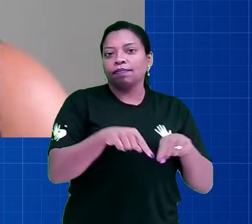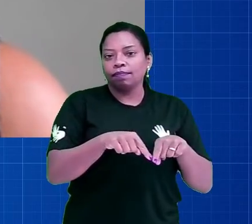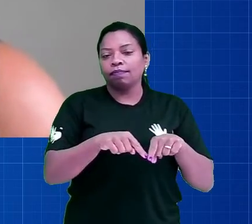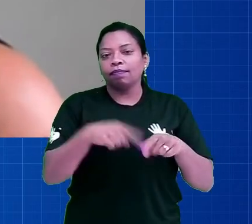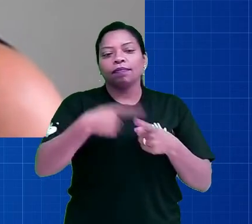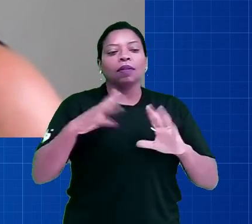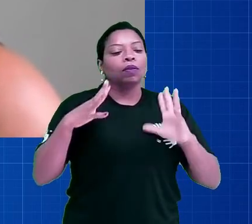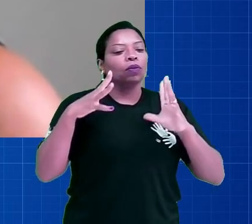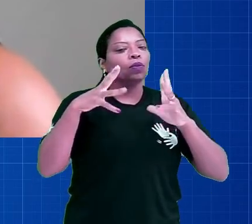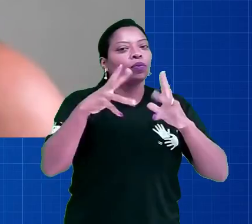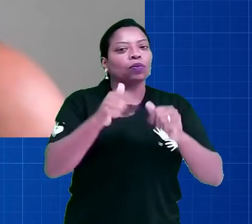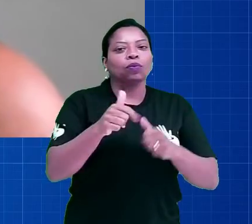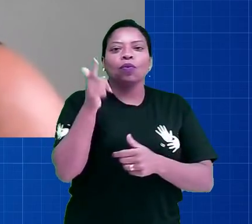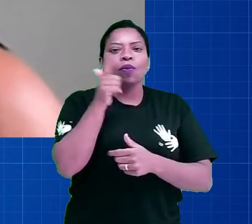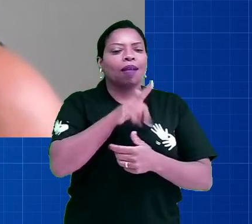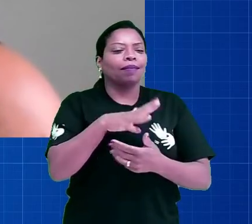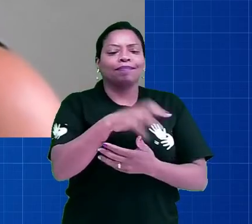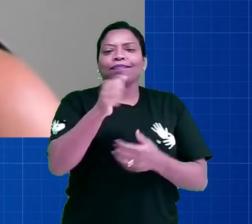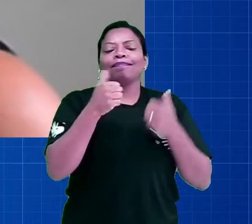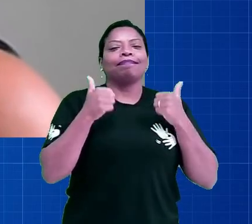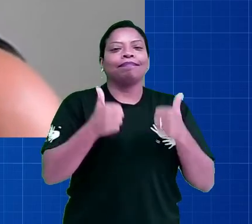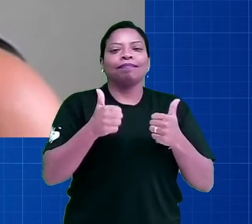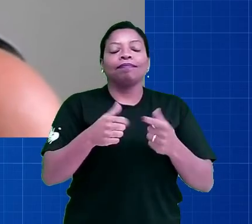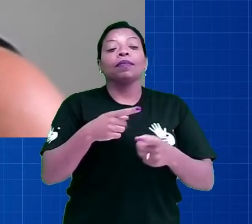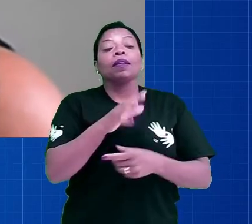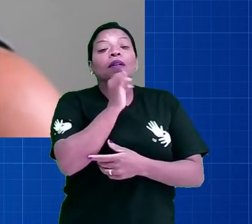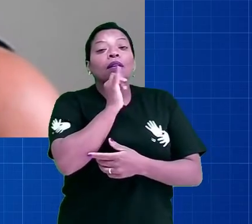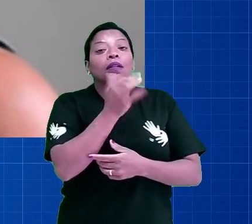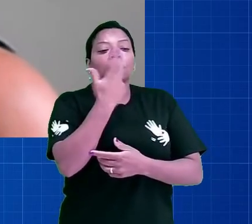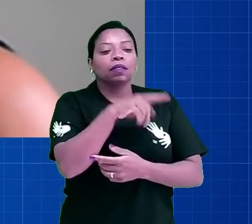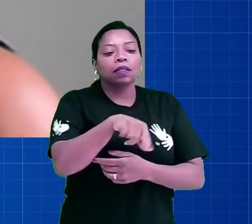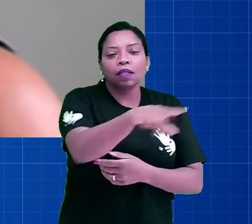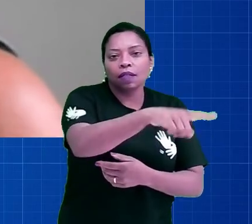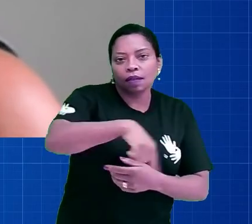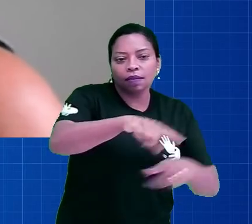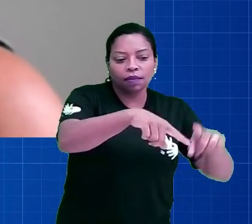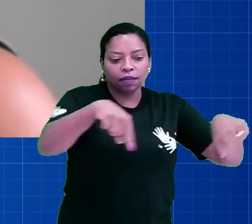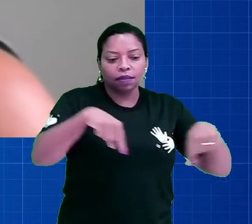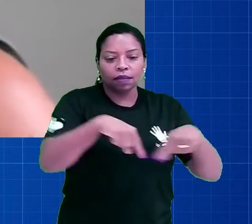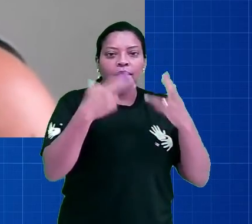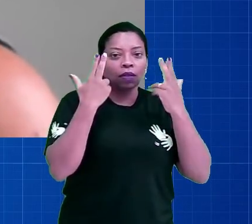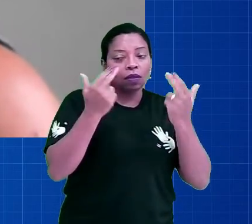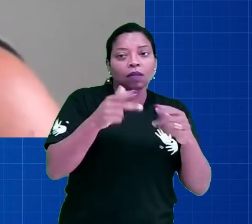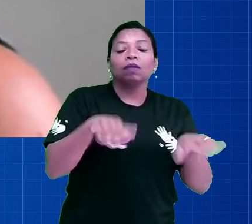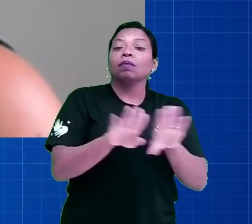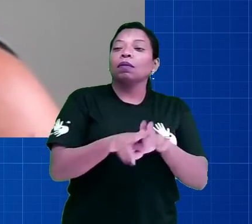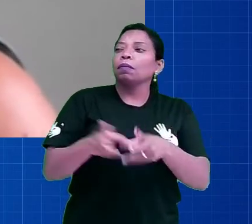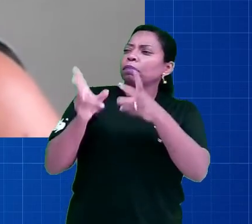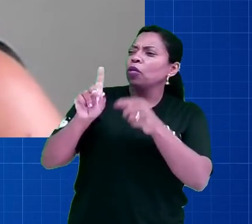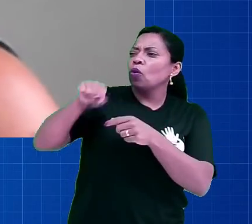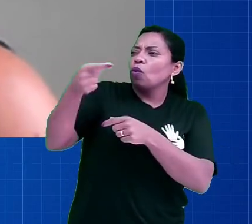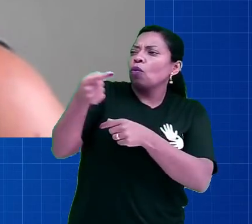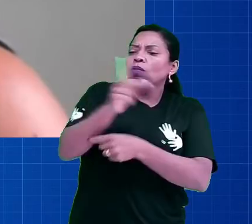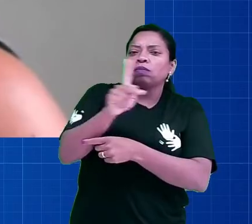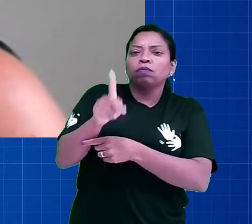as professoras do ensino regular, porque, na verdade, todos saem ganhando, né? As crianças que são atendidas por elas, as professoras do regular que